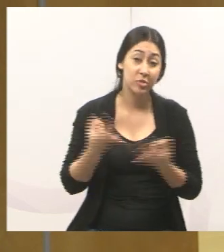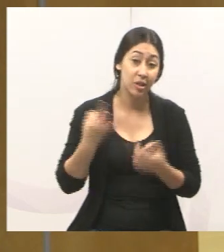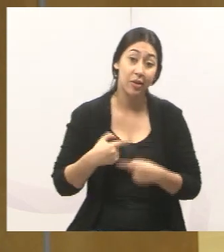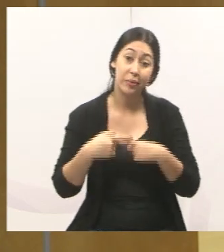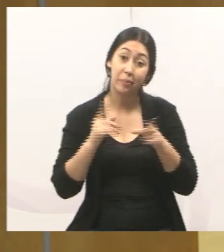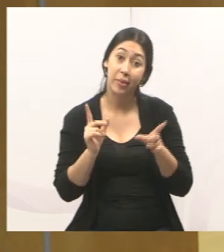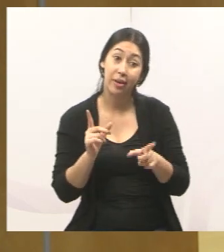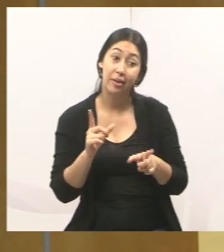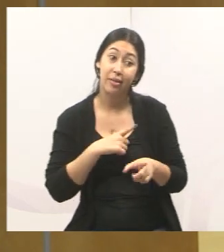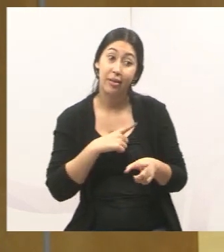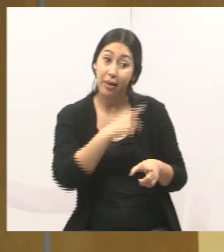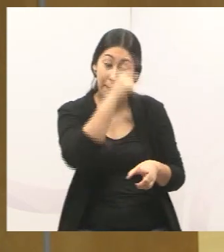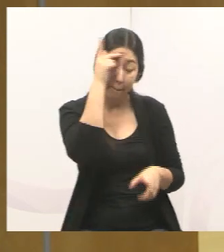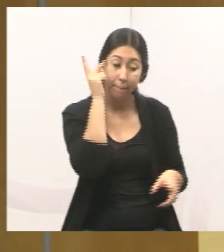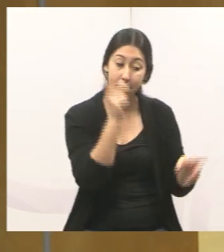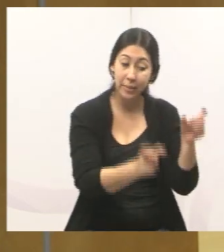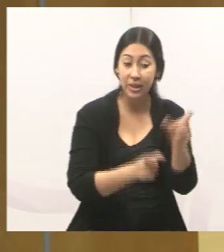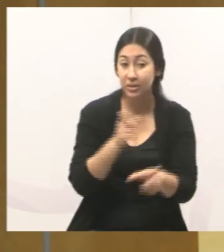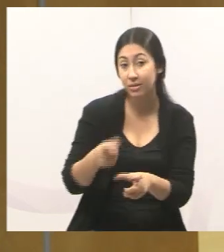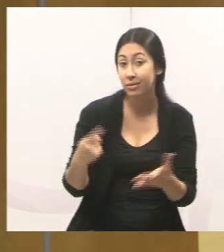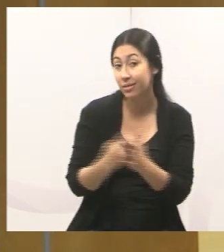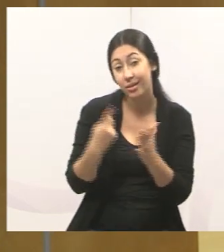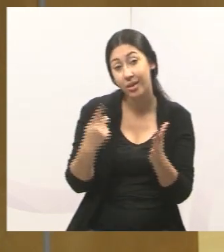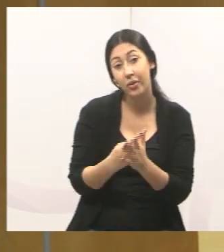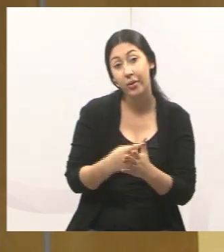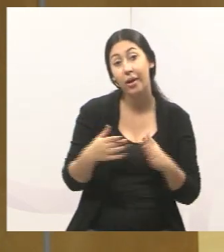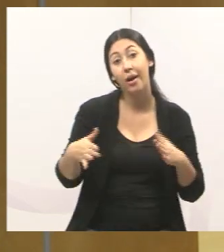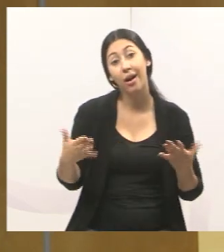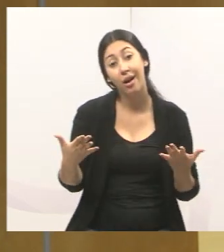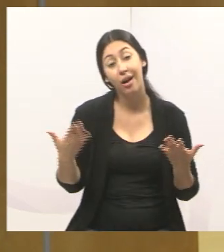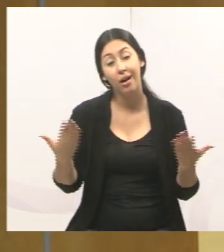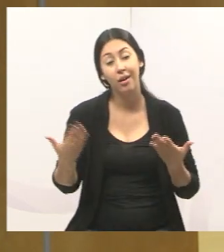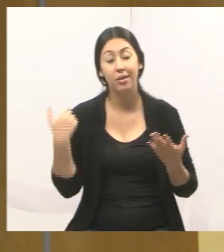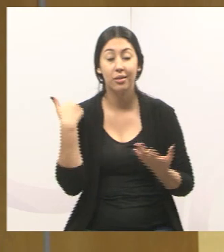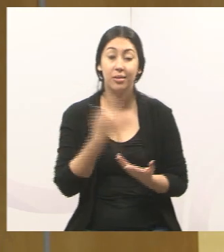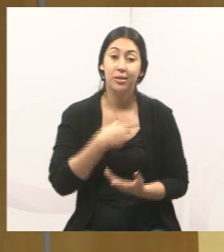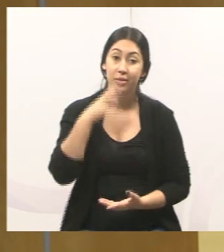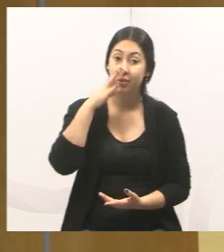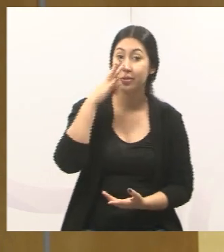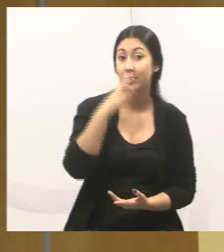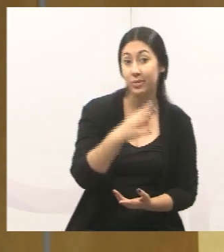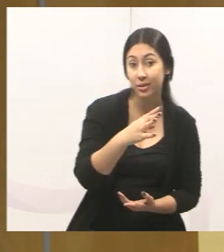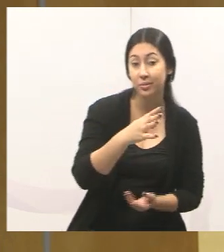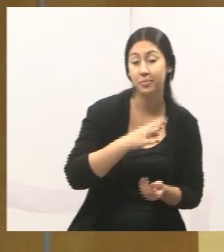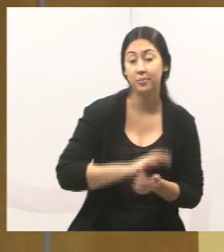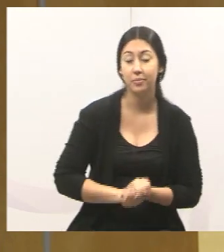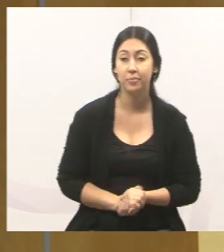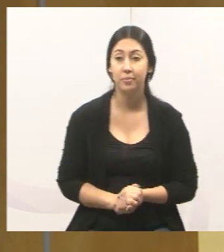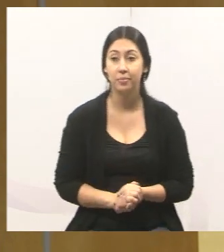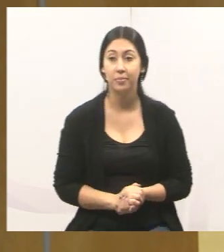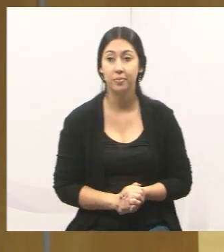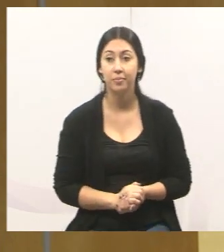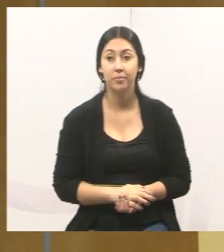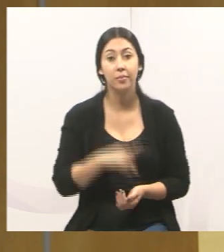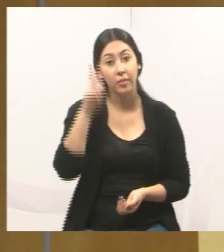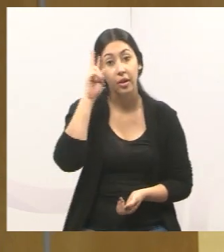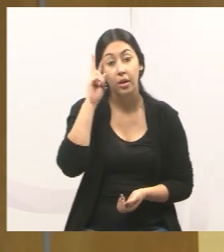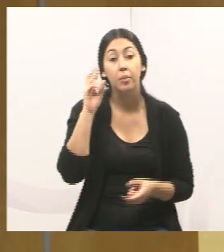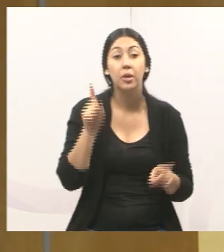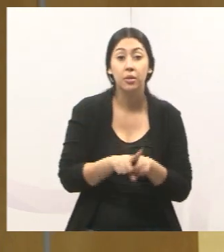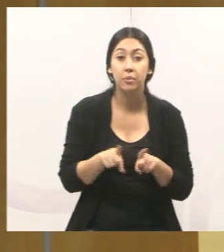cometeu, infelizmente, né? E a gente estamos aqui na condição hoje de julgador. Nós somos os julgadores disso hoje, né? E lembrando, vereador Arildo,